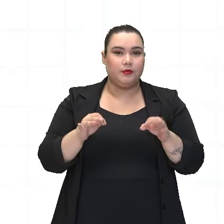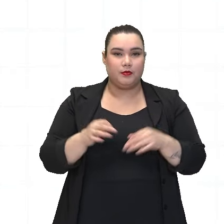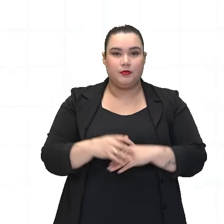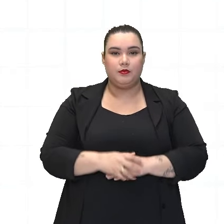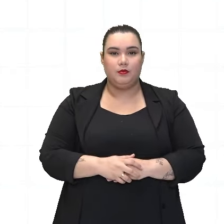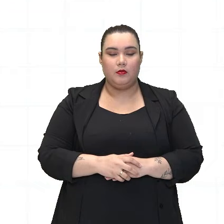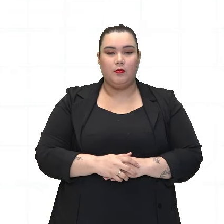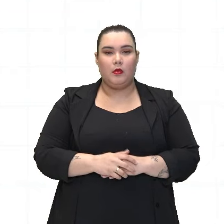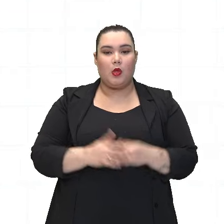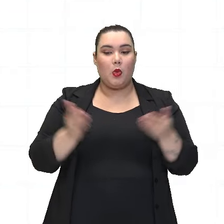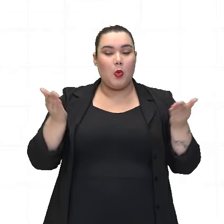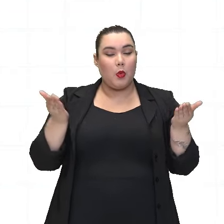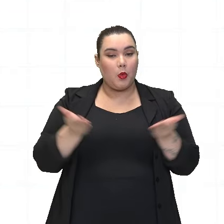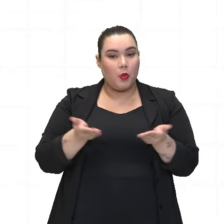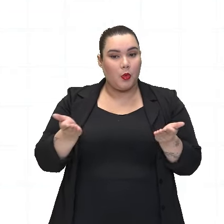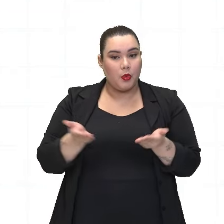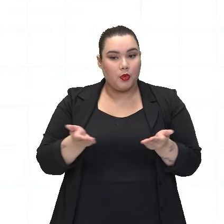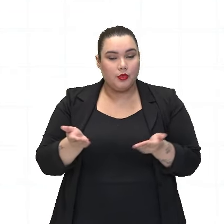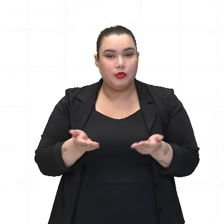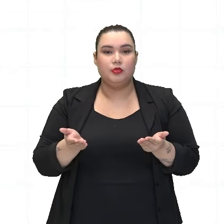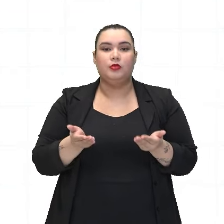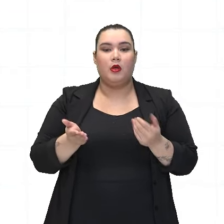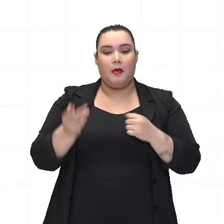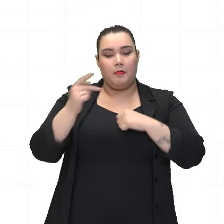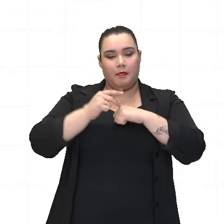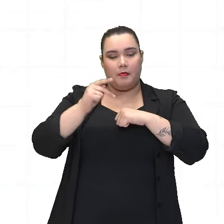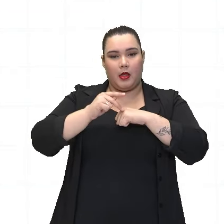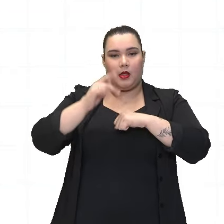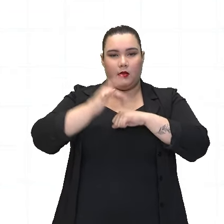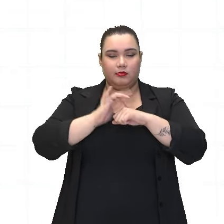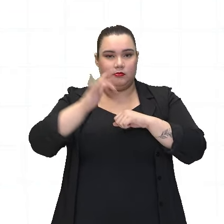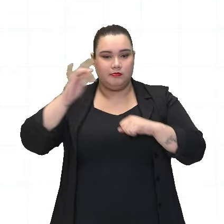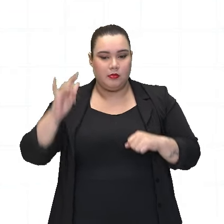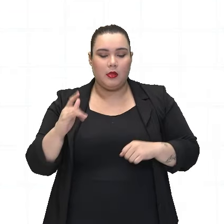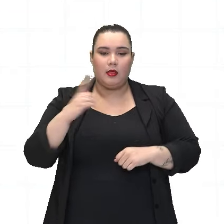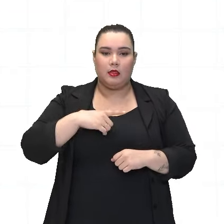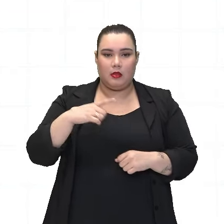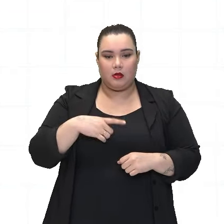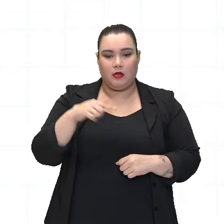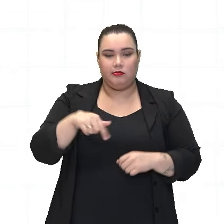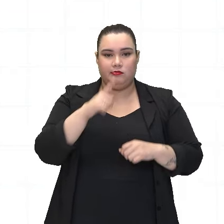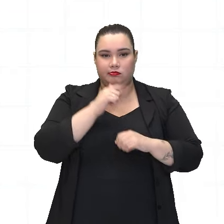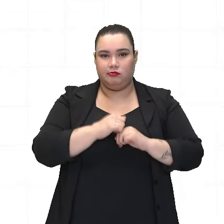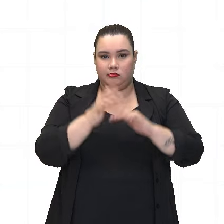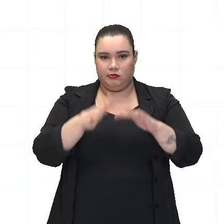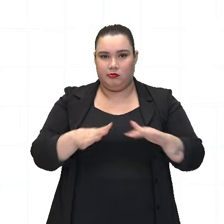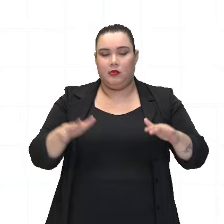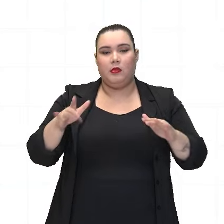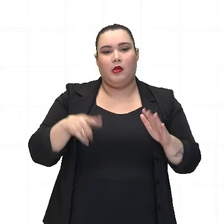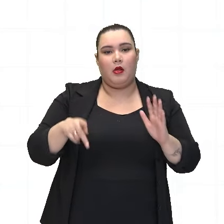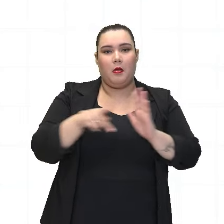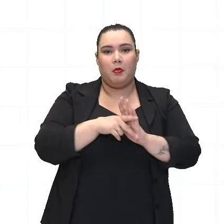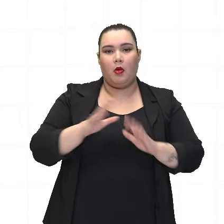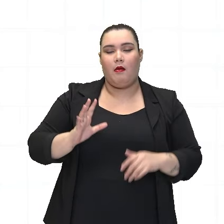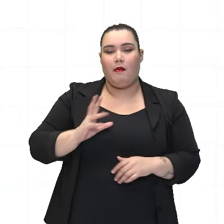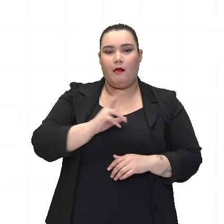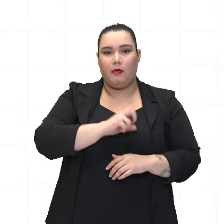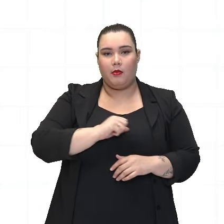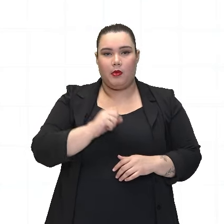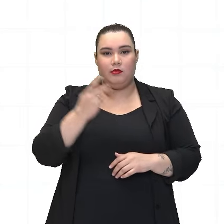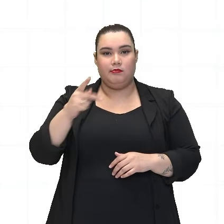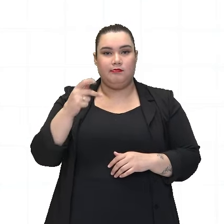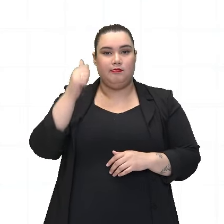certo? E no presente, as pedras já estão na beira do rio, que são frutos aí do amor da lágrima,